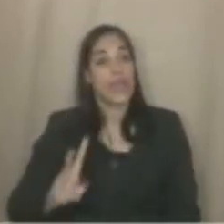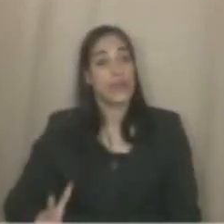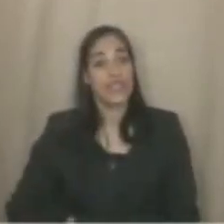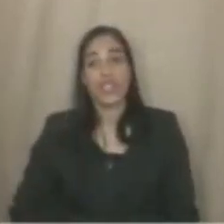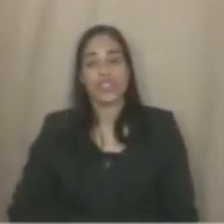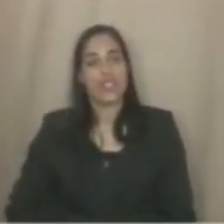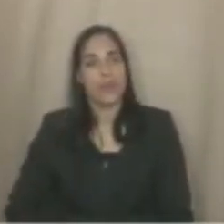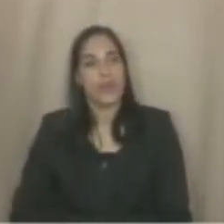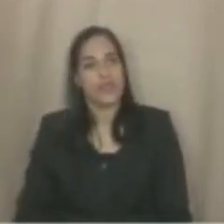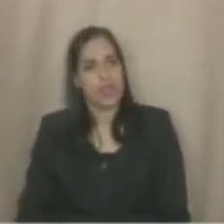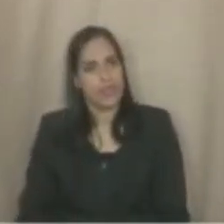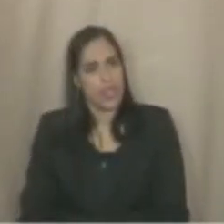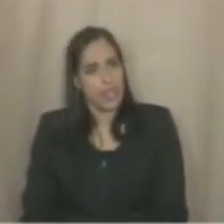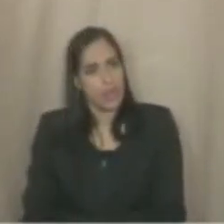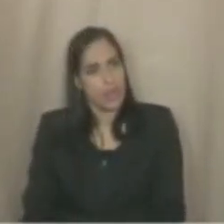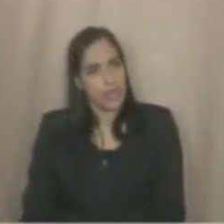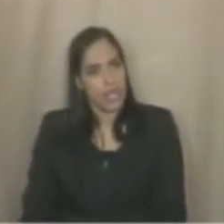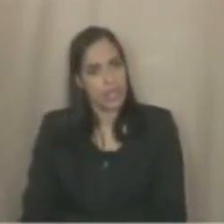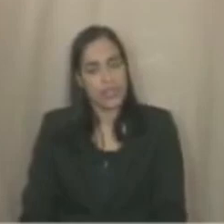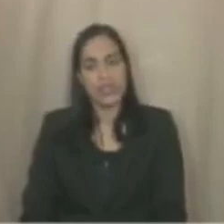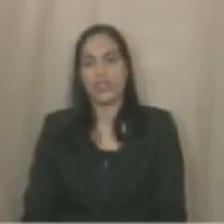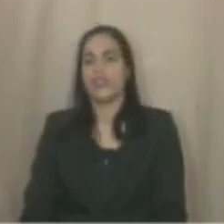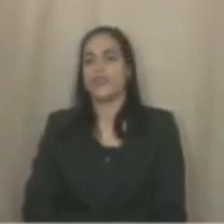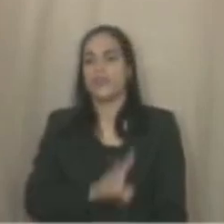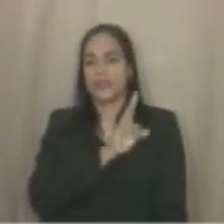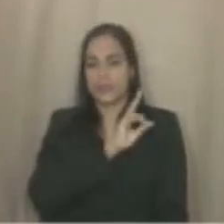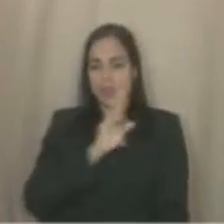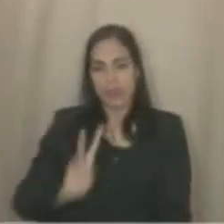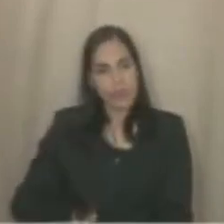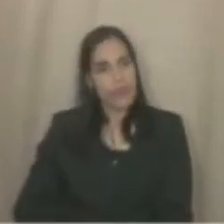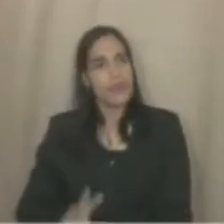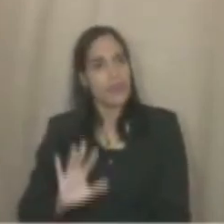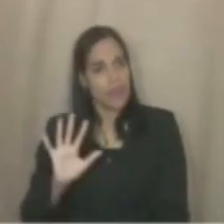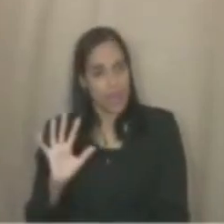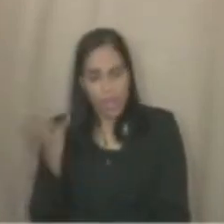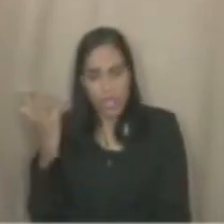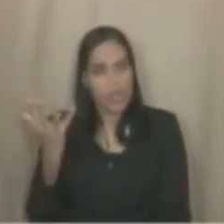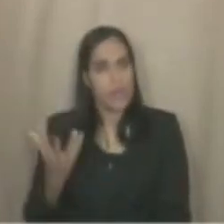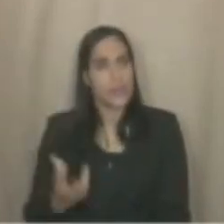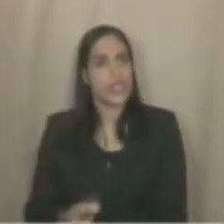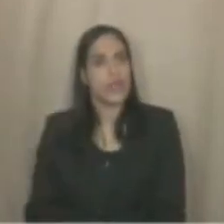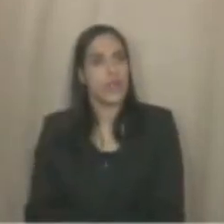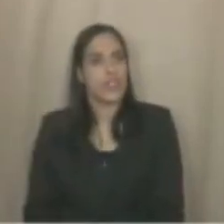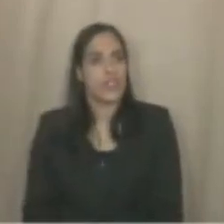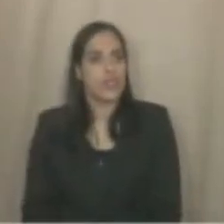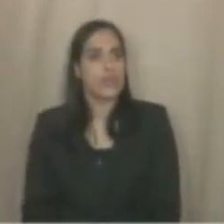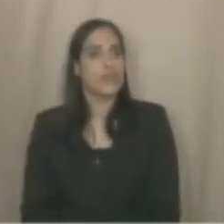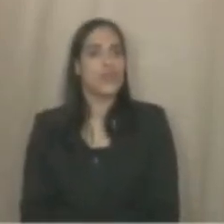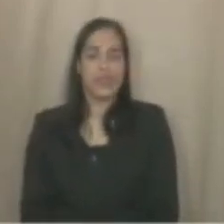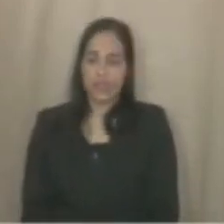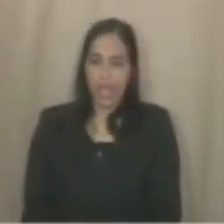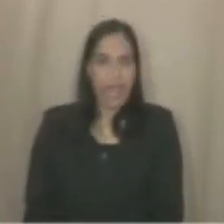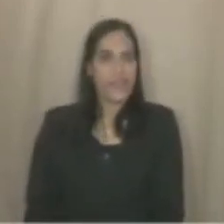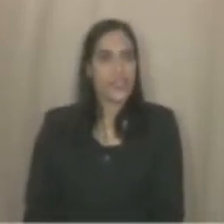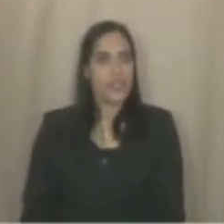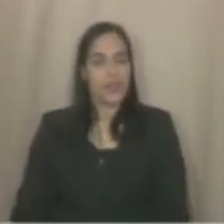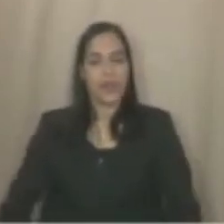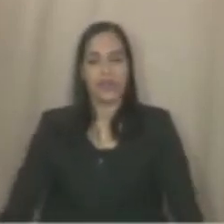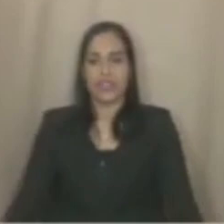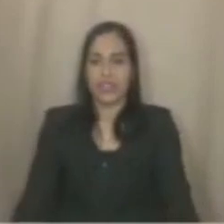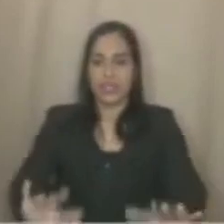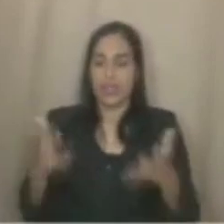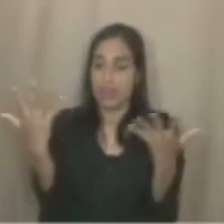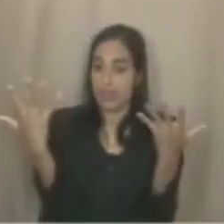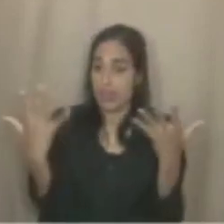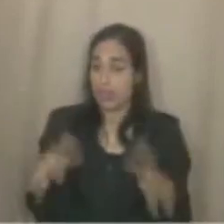é uma tragédia anunciada que vai acontecer. Deus permita que não. A gente não quer a